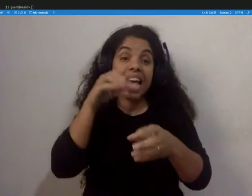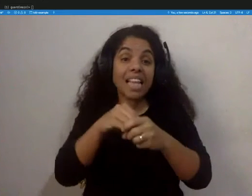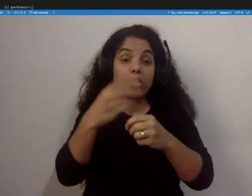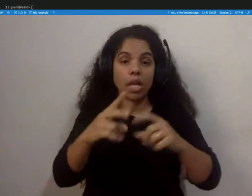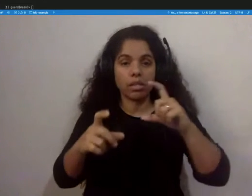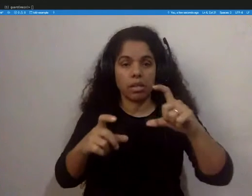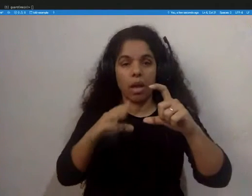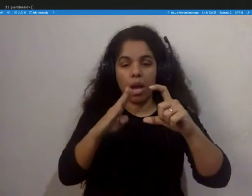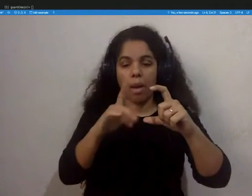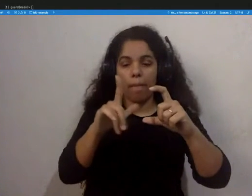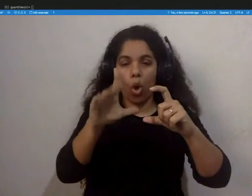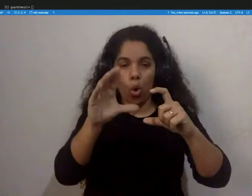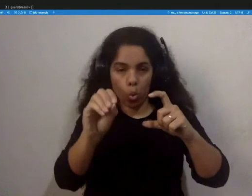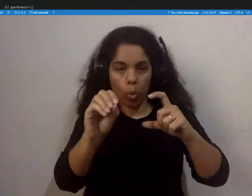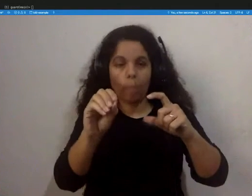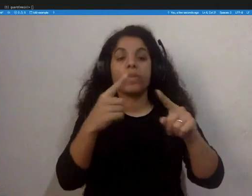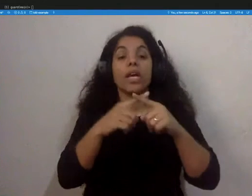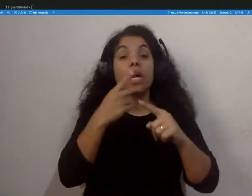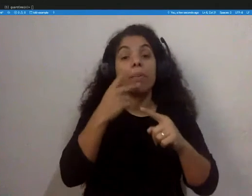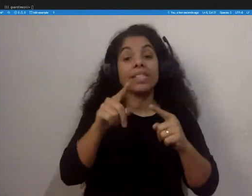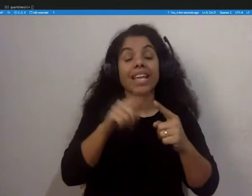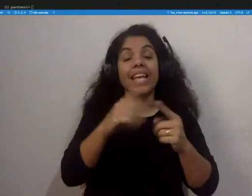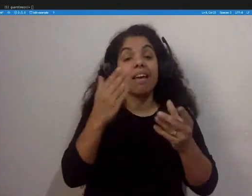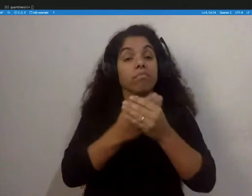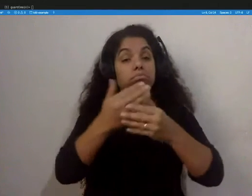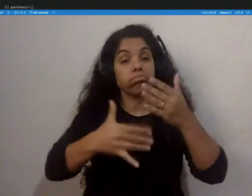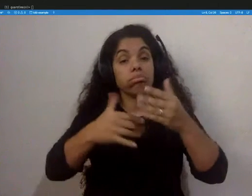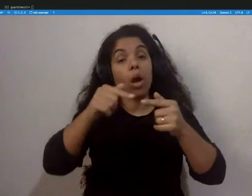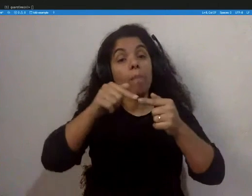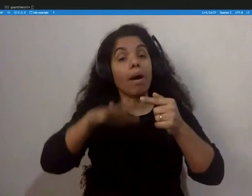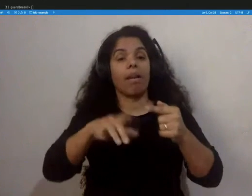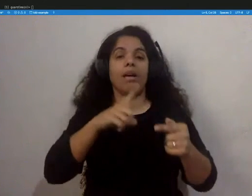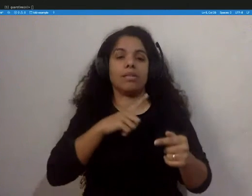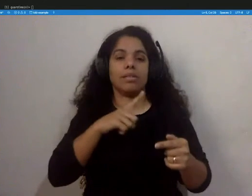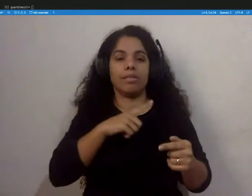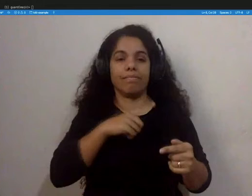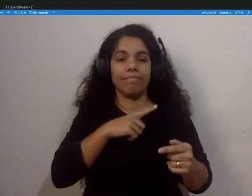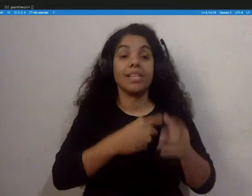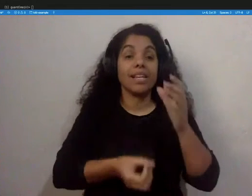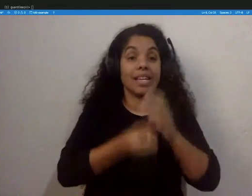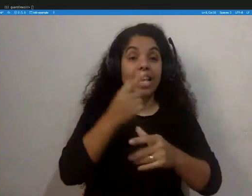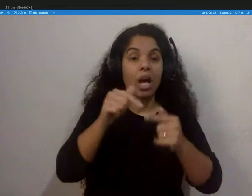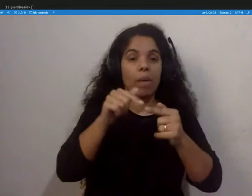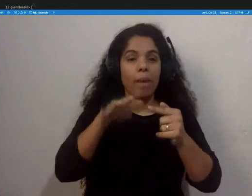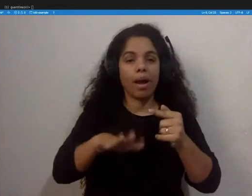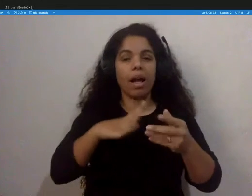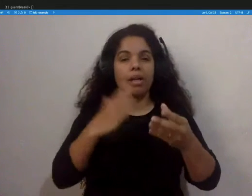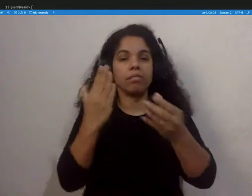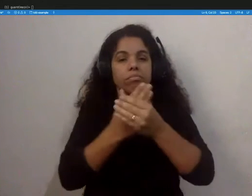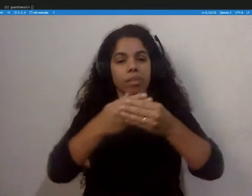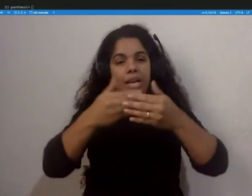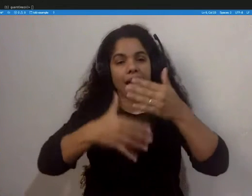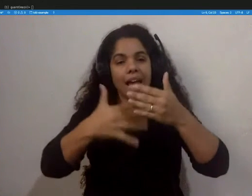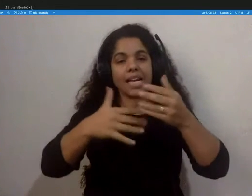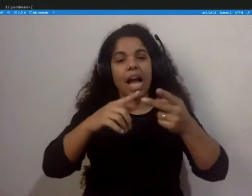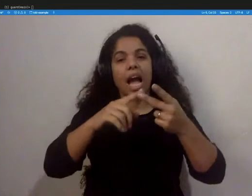bloco. Eu poderia falar que arquivo é uma classe que existe. Criar uma classe aqui chamada arquivo, dar um